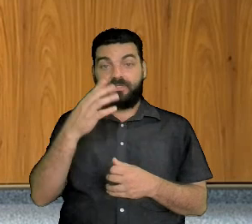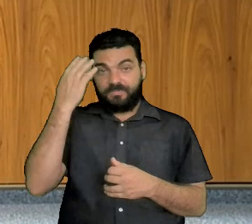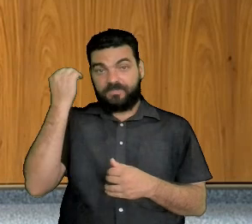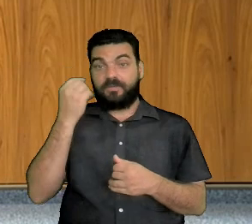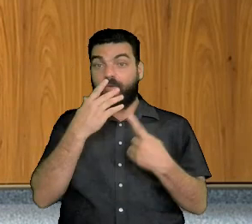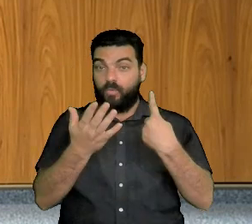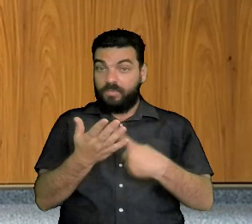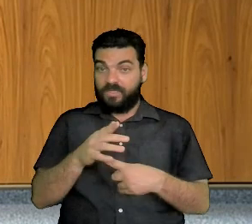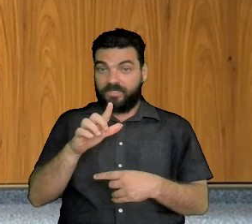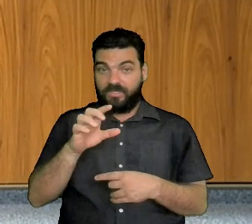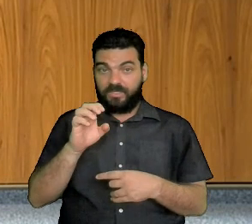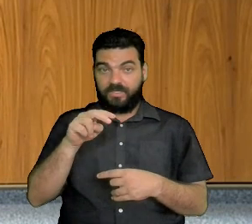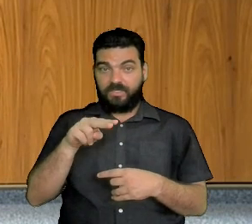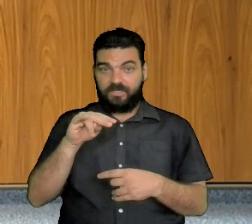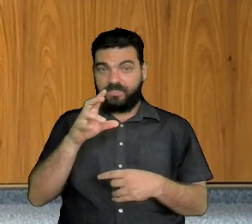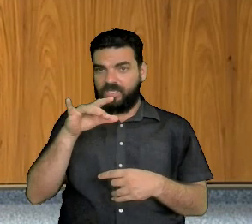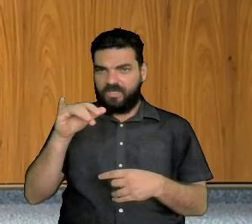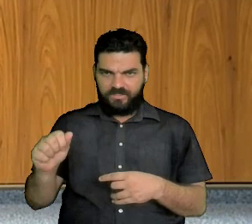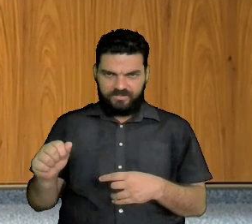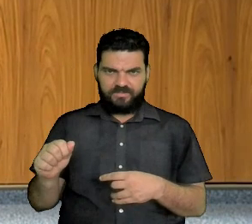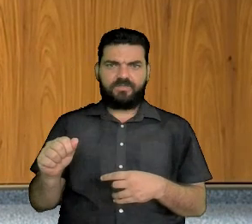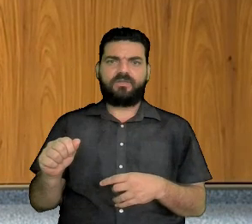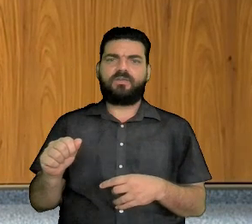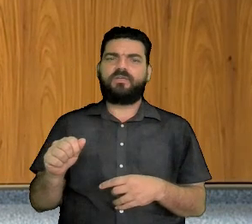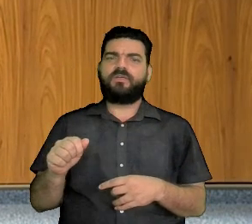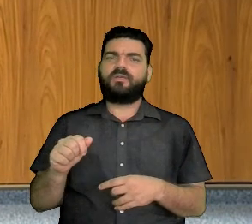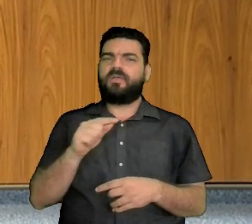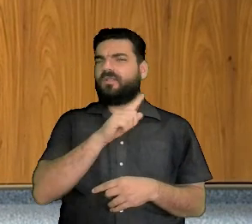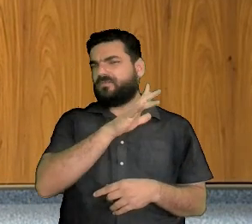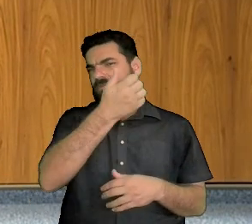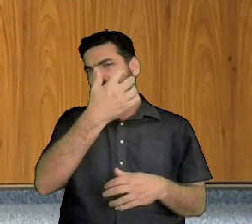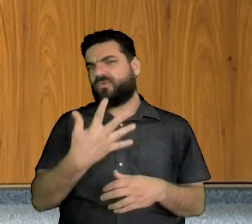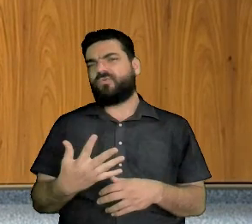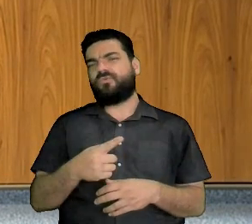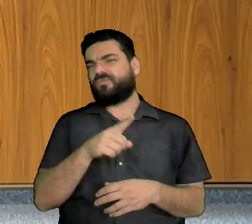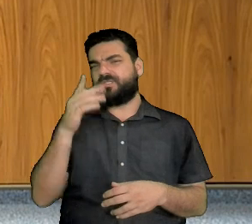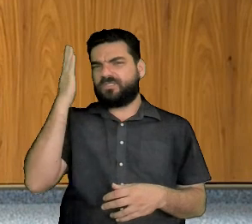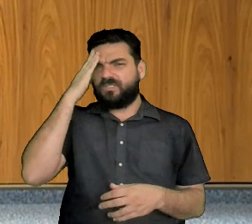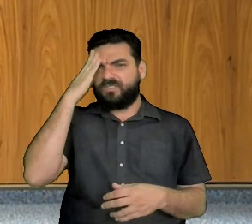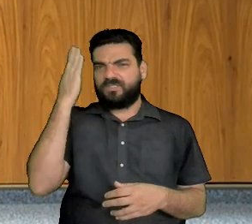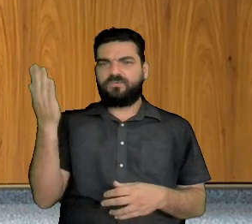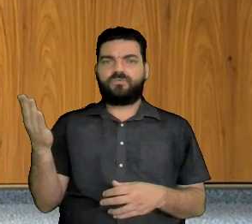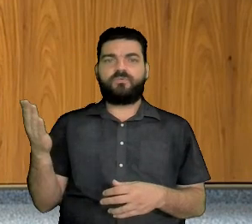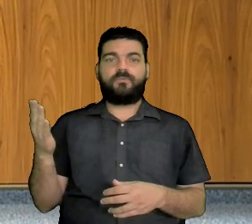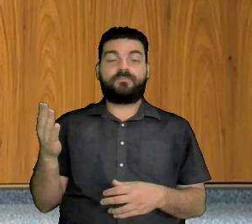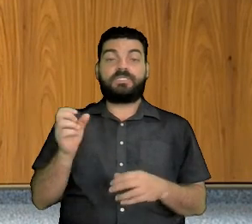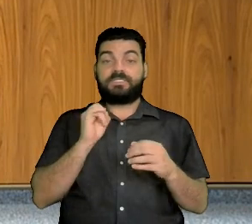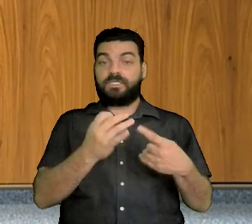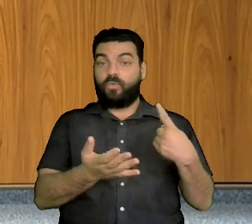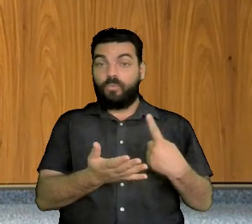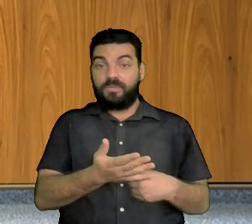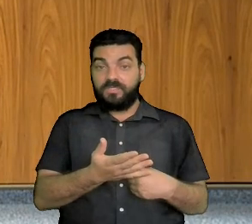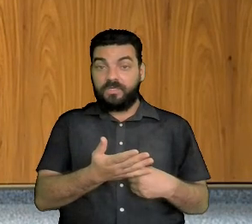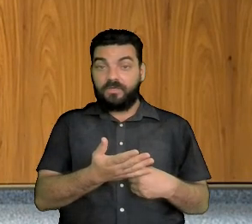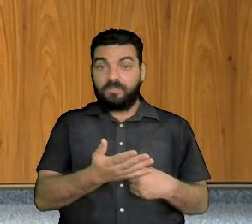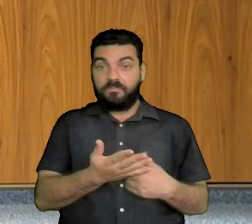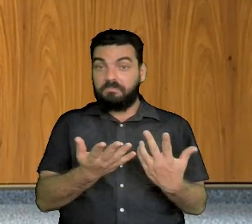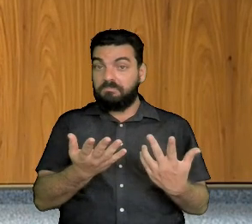E muito se fala, e está ligado diretamente, por exemplo, a acordos de leniência. A gente viu isso, não preciso repassar aqui tudo que foi falado,